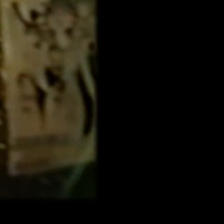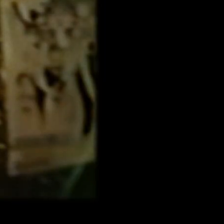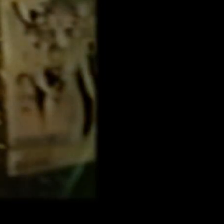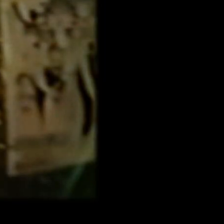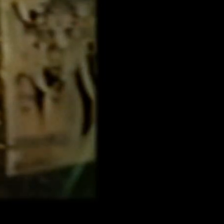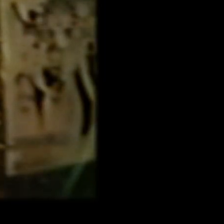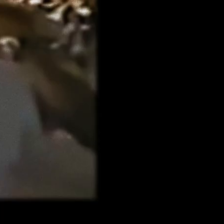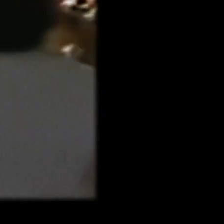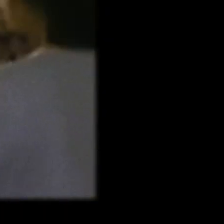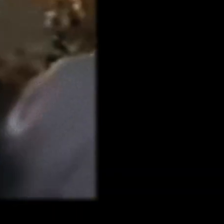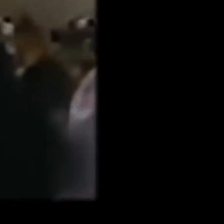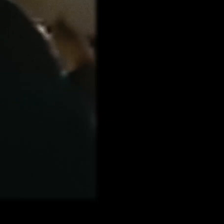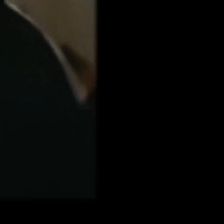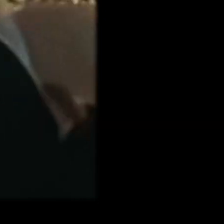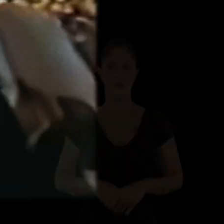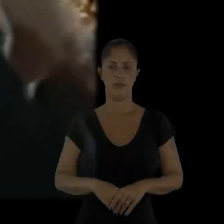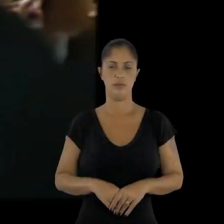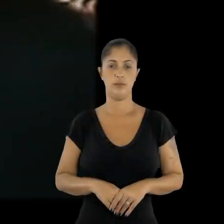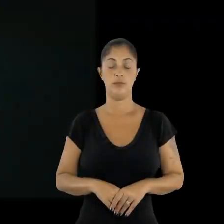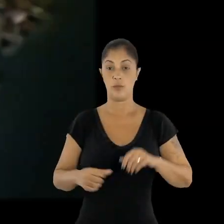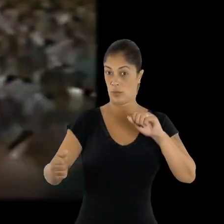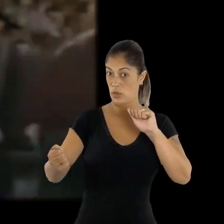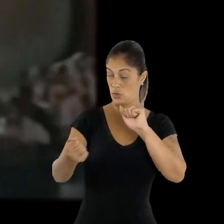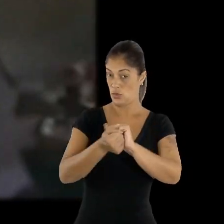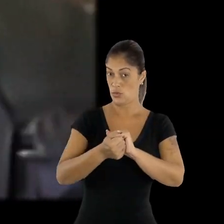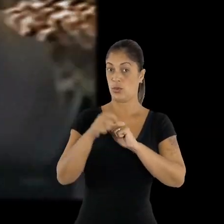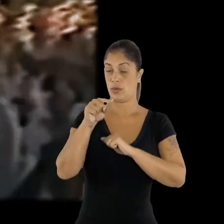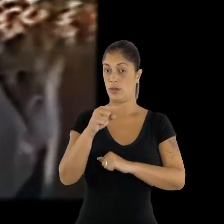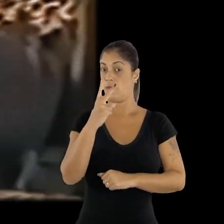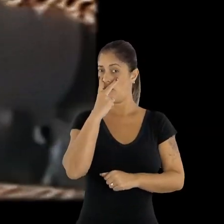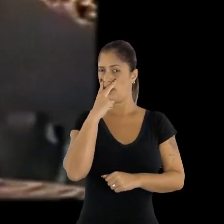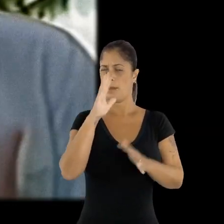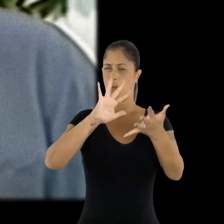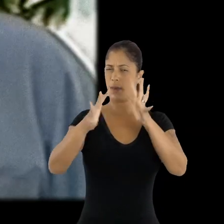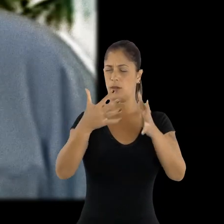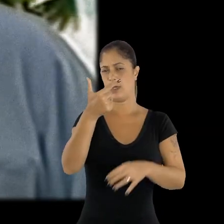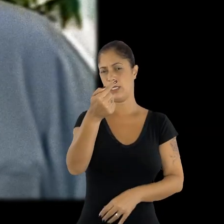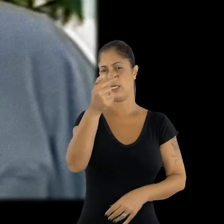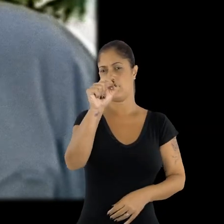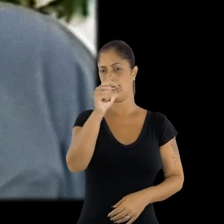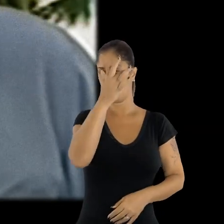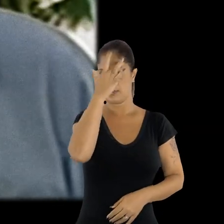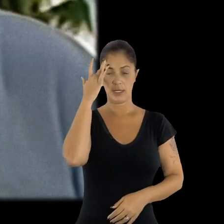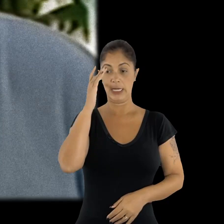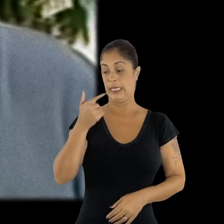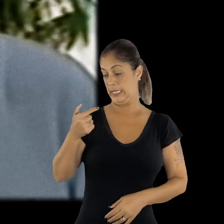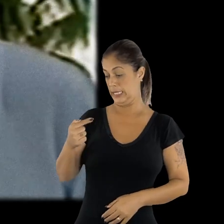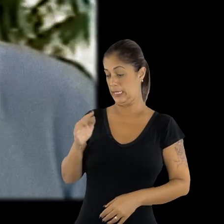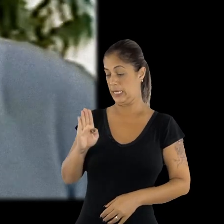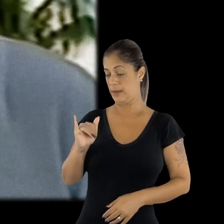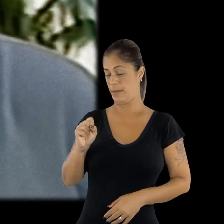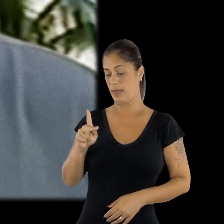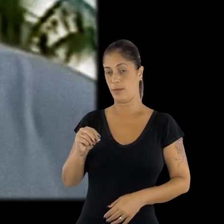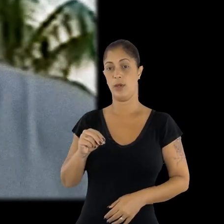Dentro de um galpão, milhares de pessoas. Juntaram-se em Vitória 70 pessoas. Um homem de óculos escuros. 7